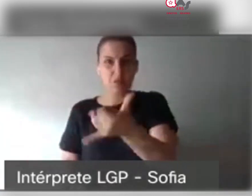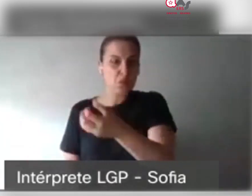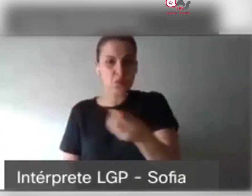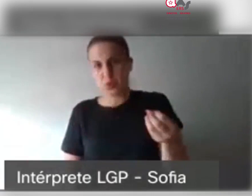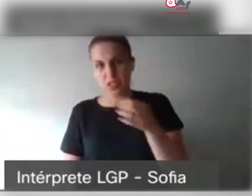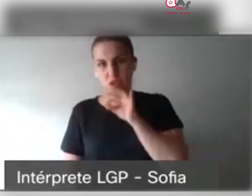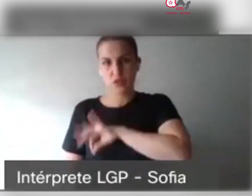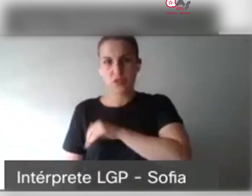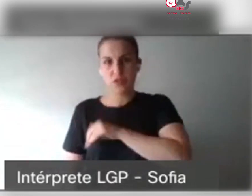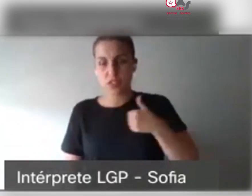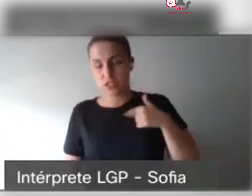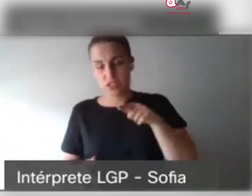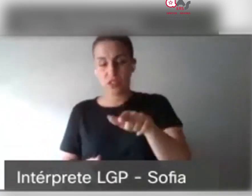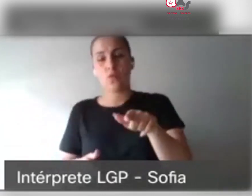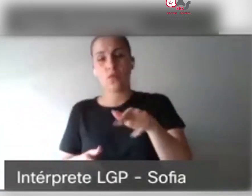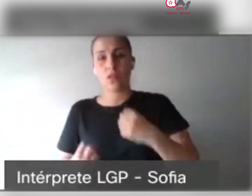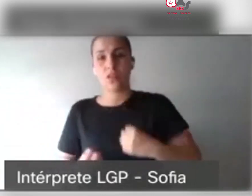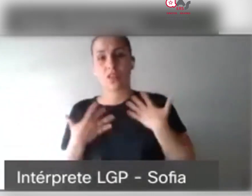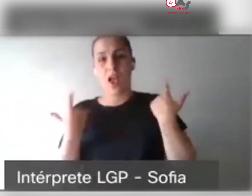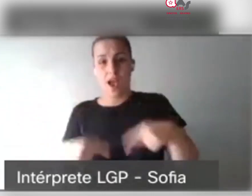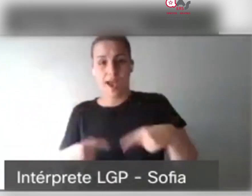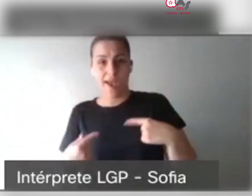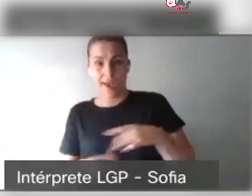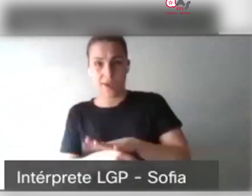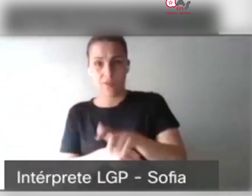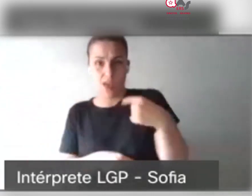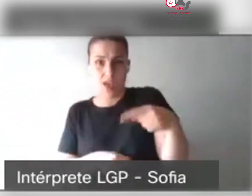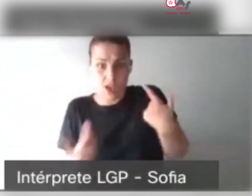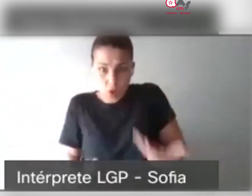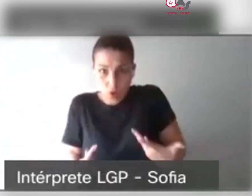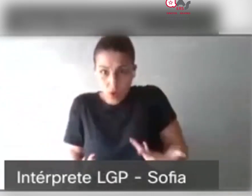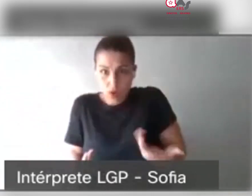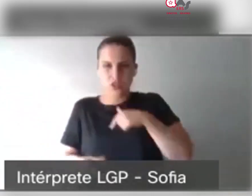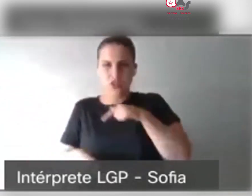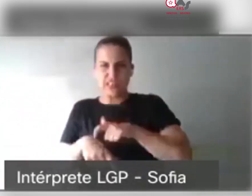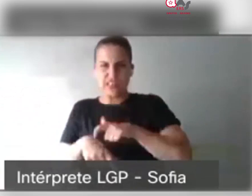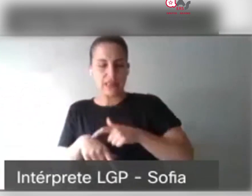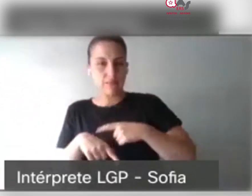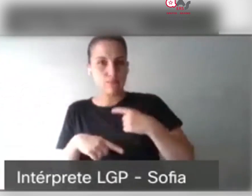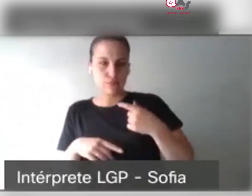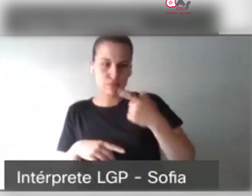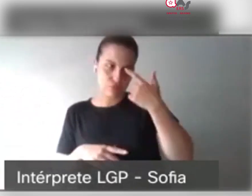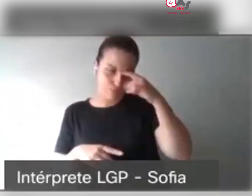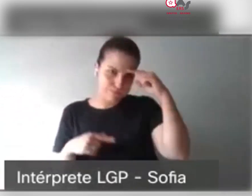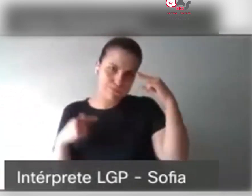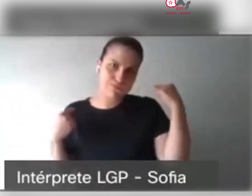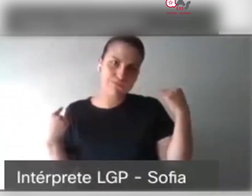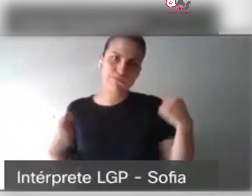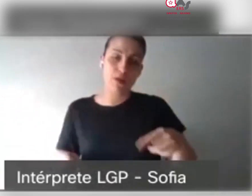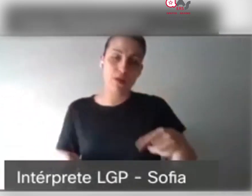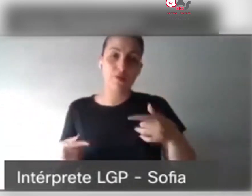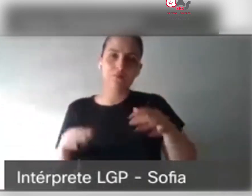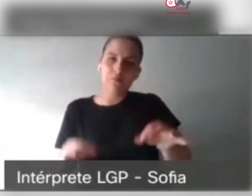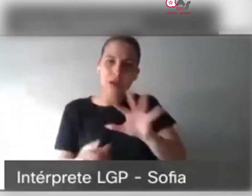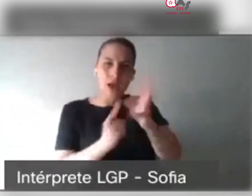infectados, distribuídos por várias áreas. Mas tivemos períodos muito, muito críticos e, portanto, mesmo a questão de termos um ambiente